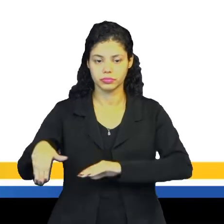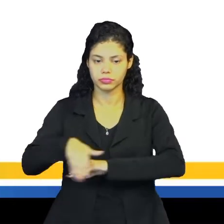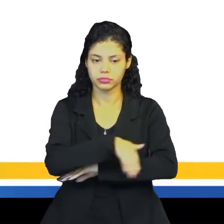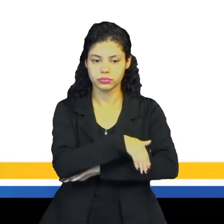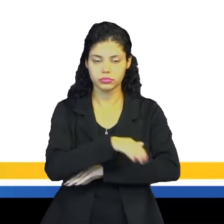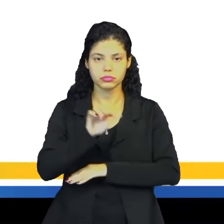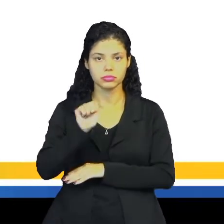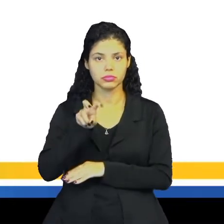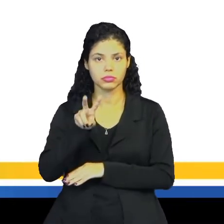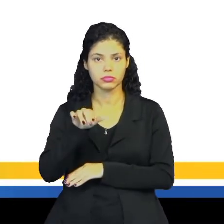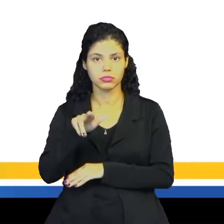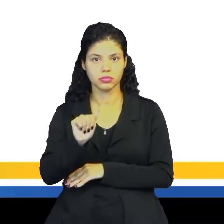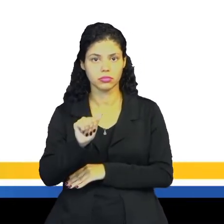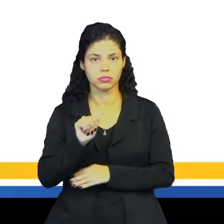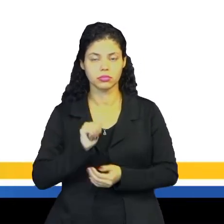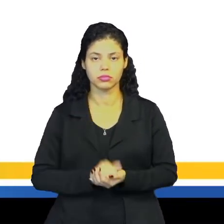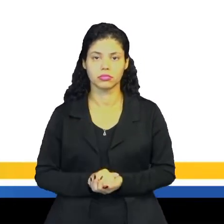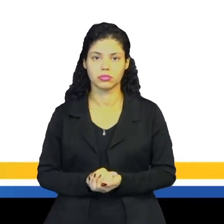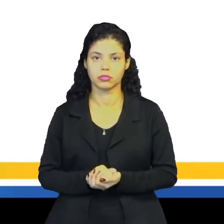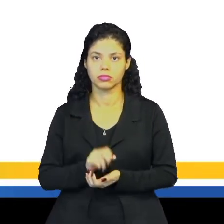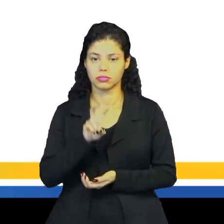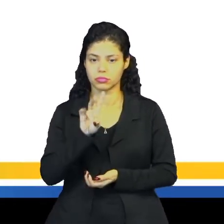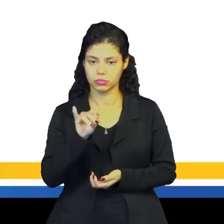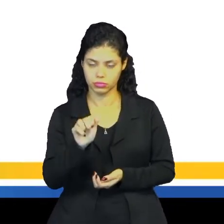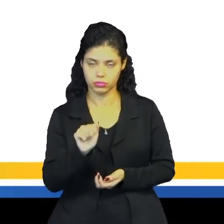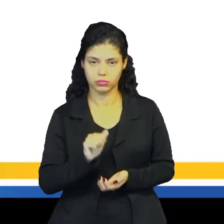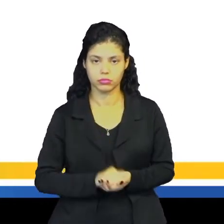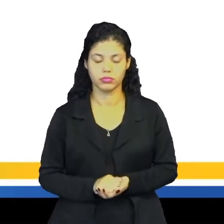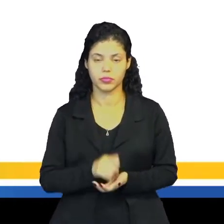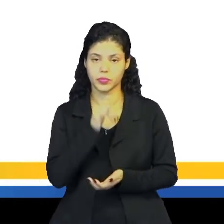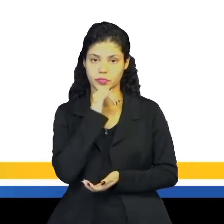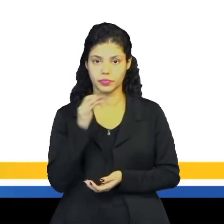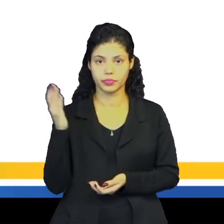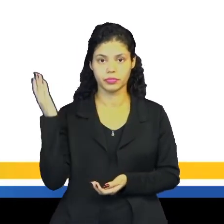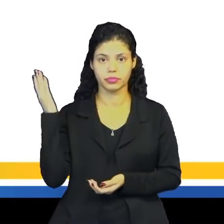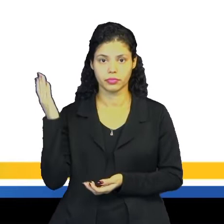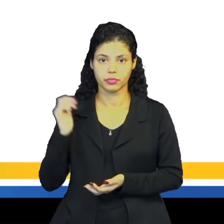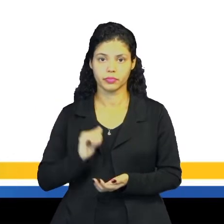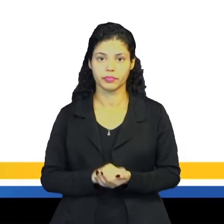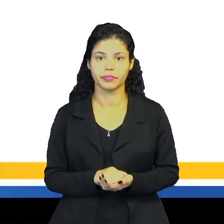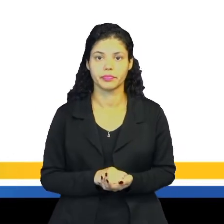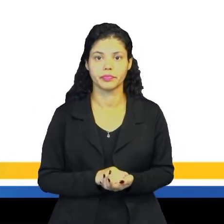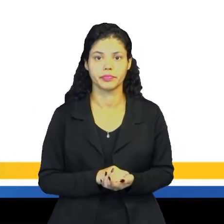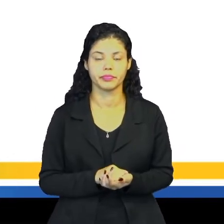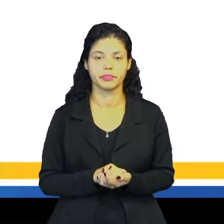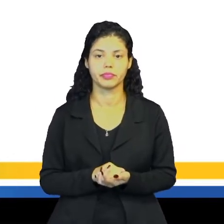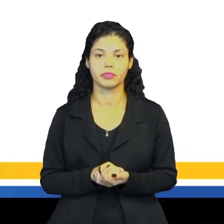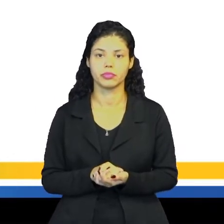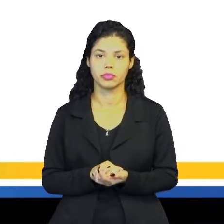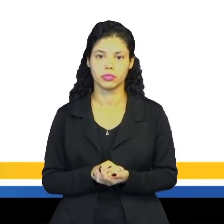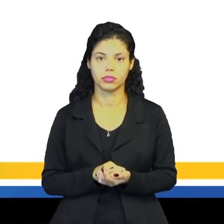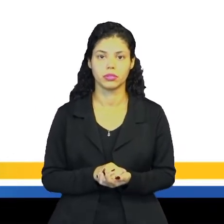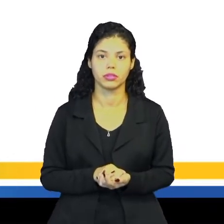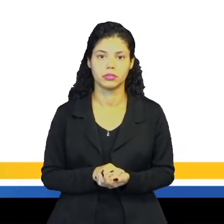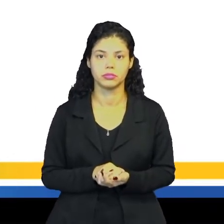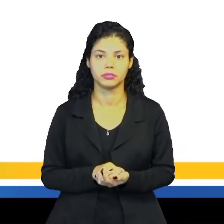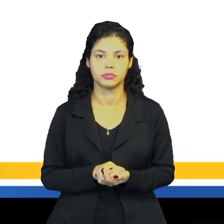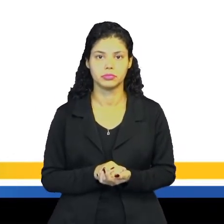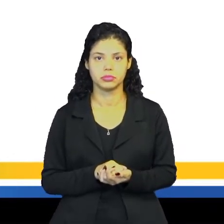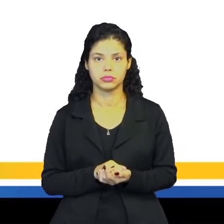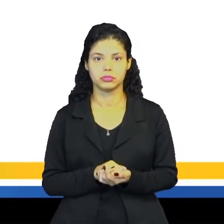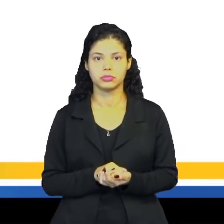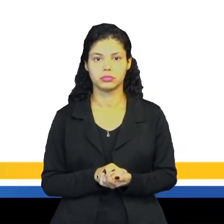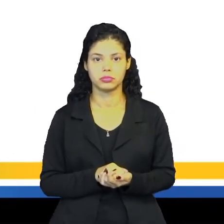rua, avenida e, né, via ou rua. Por exemplo, nós temos ali a frase I live on Main Street.